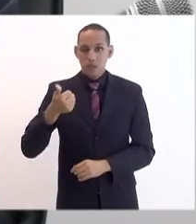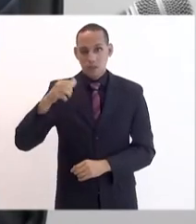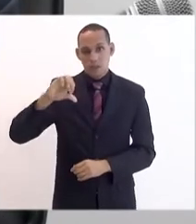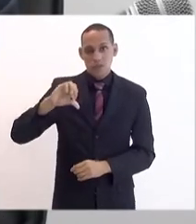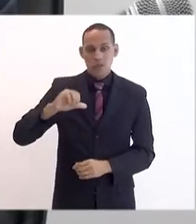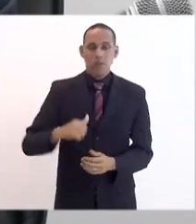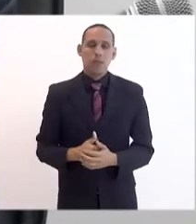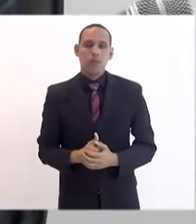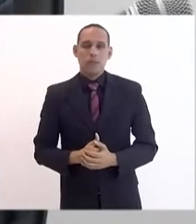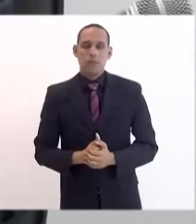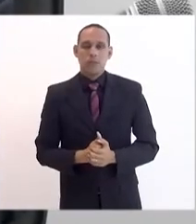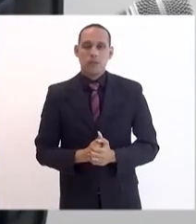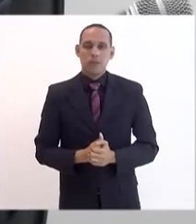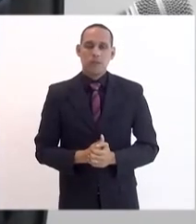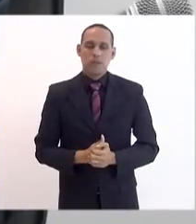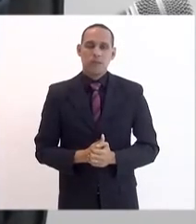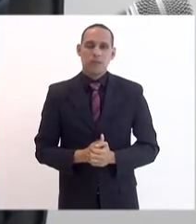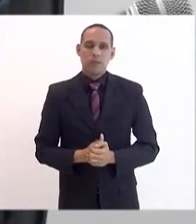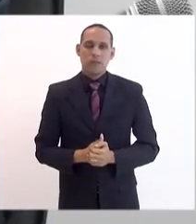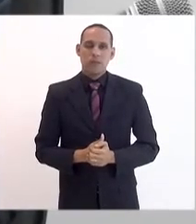540-2019.